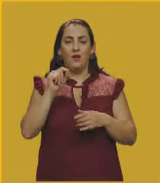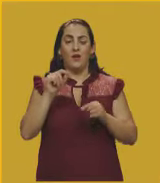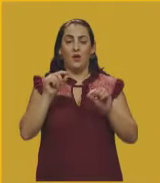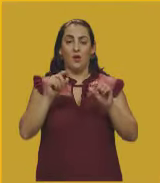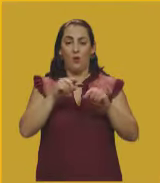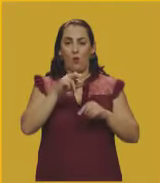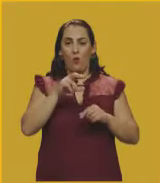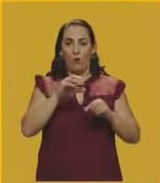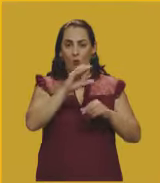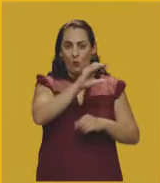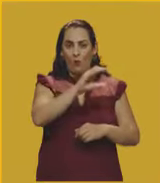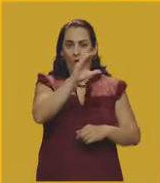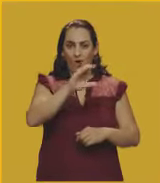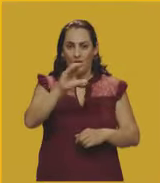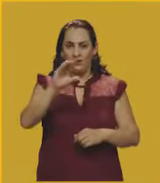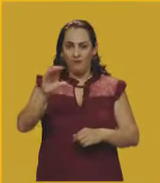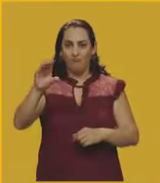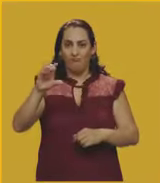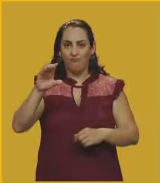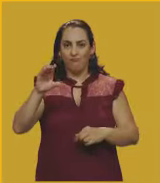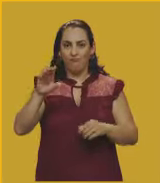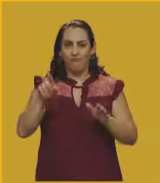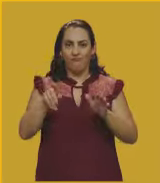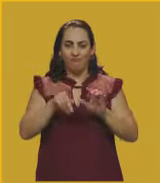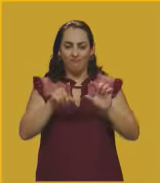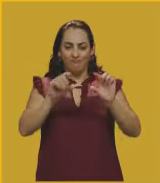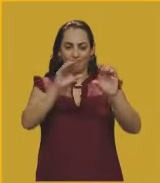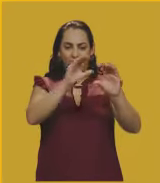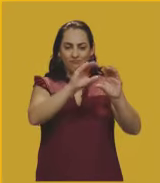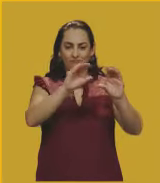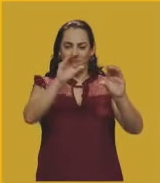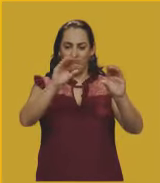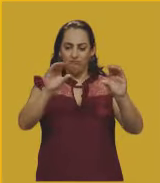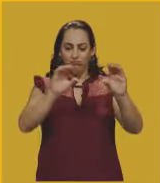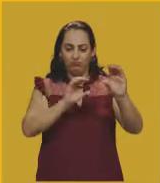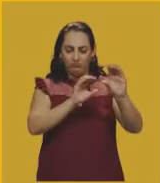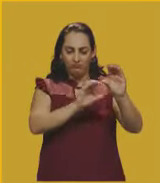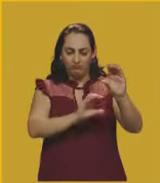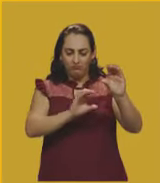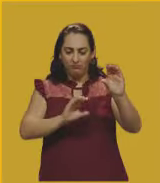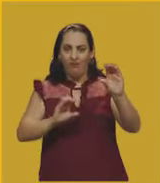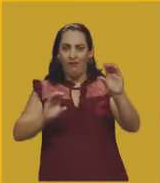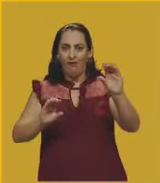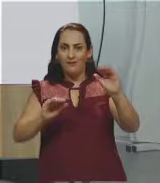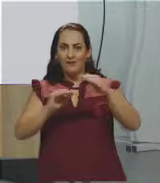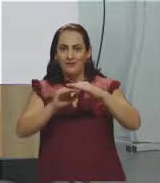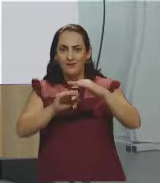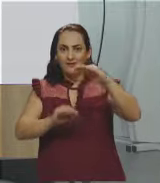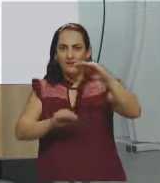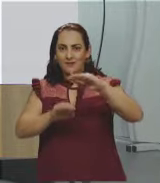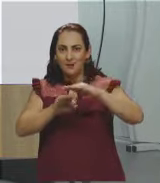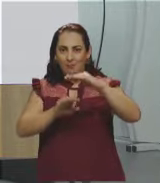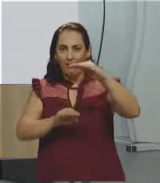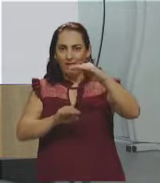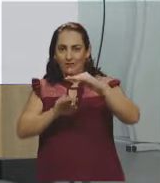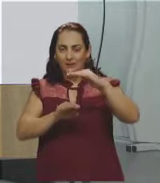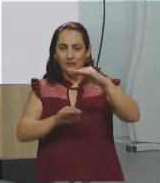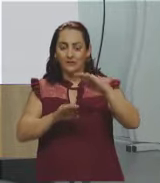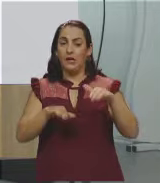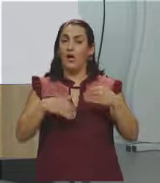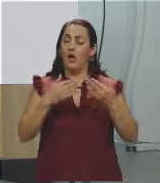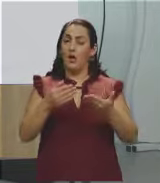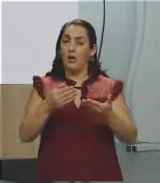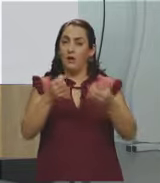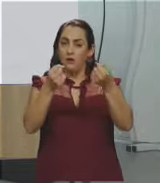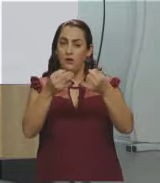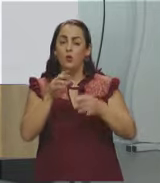circuito. Essa lei dos nós, ela diz basicamente o quê? Ela vai dizer para a gente que a corrente que chega em um